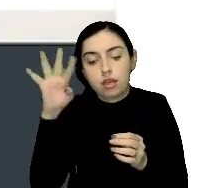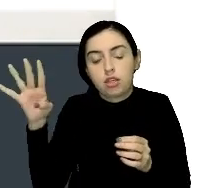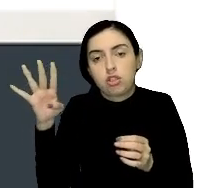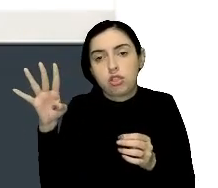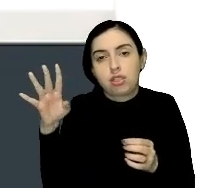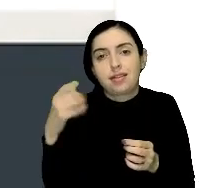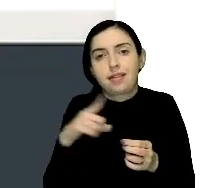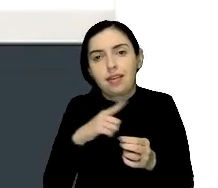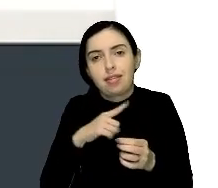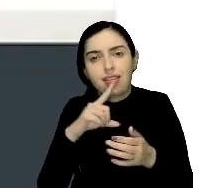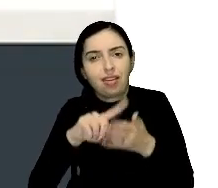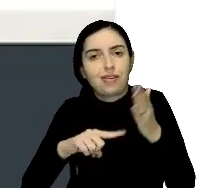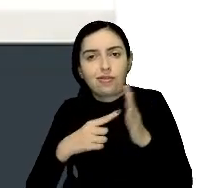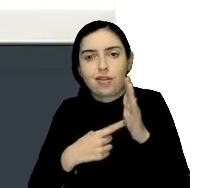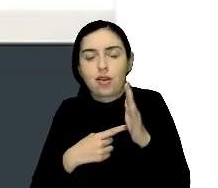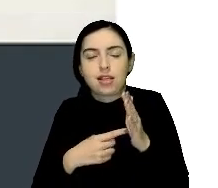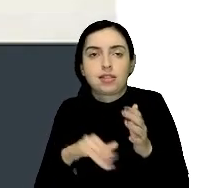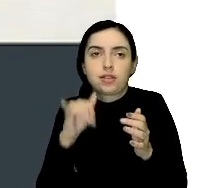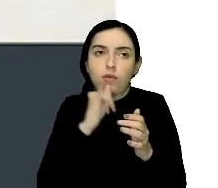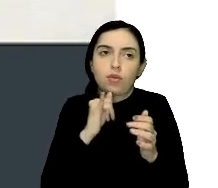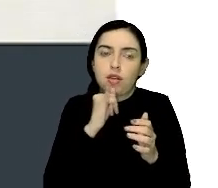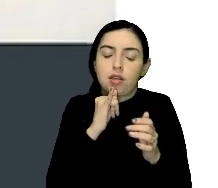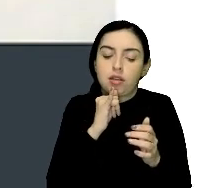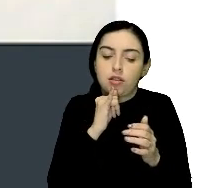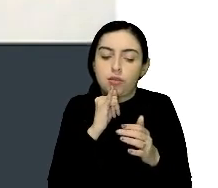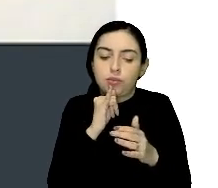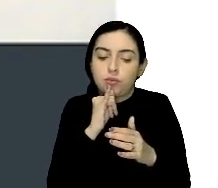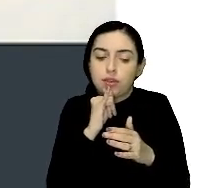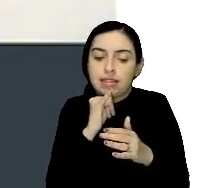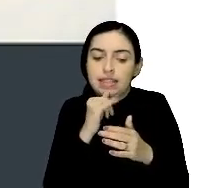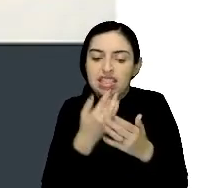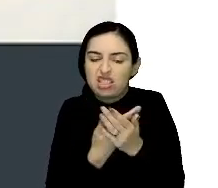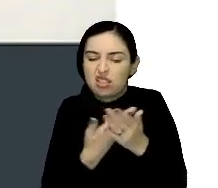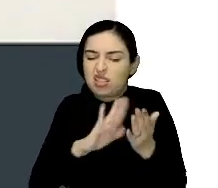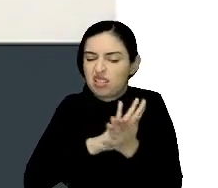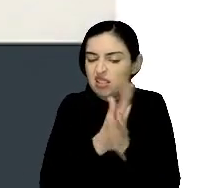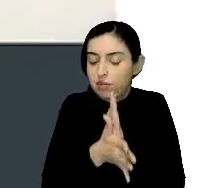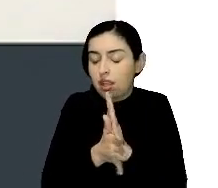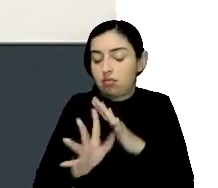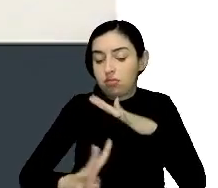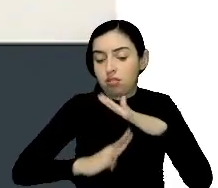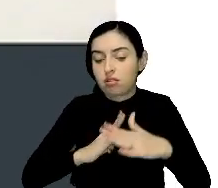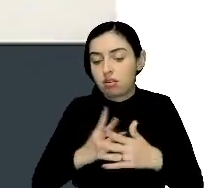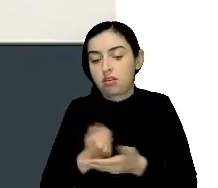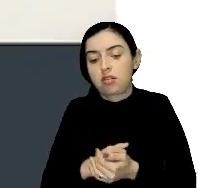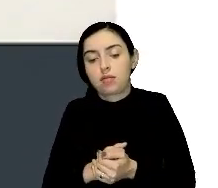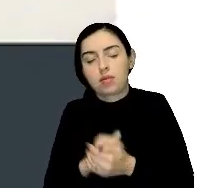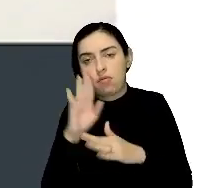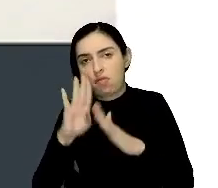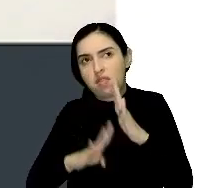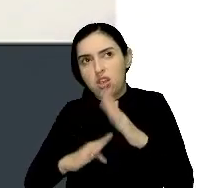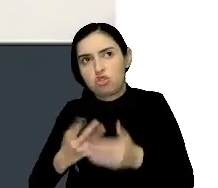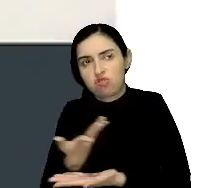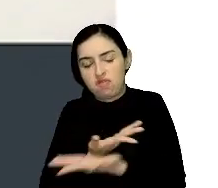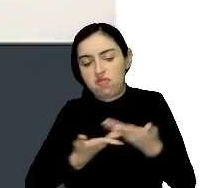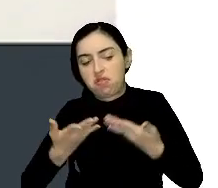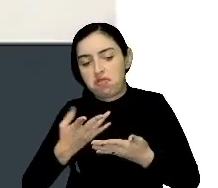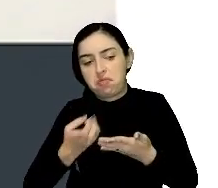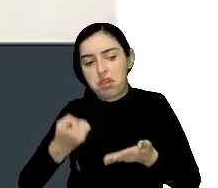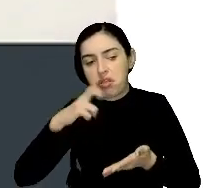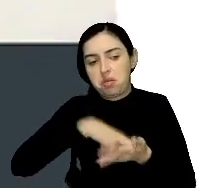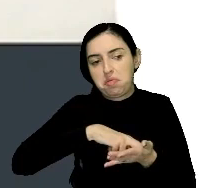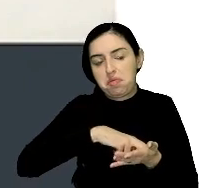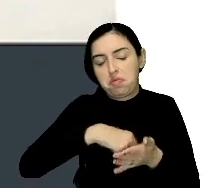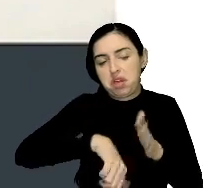há violação, né? Como, por exemplo, instituir tratamento discriminatório a estrangeiros, criar a figura do suspeito de envolvimento, né? Quem é